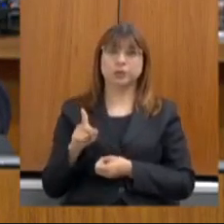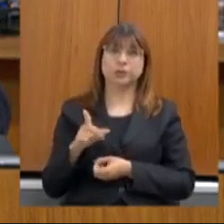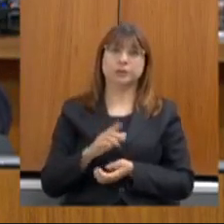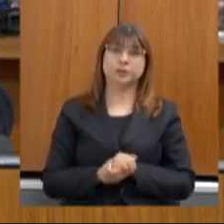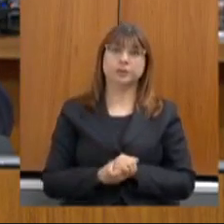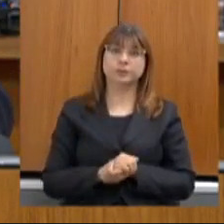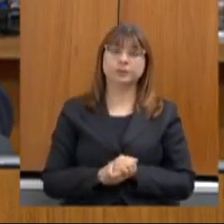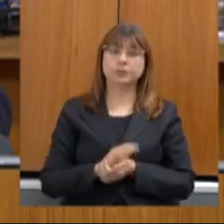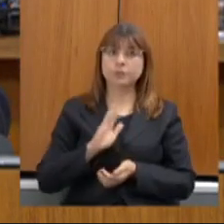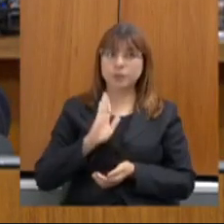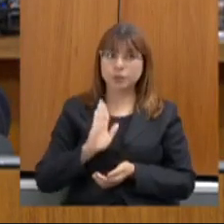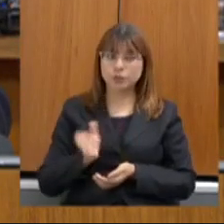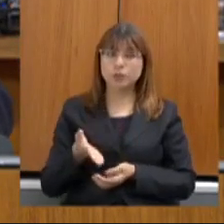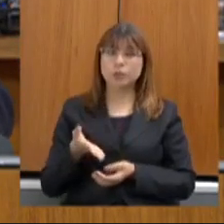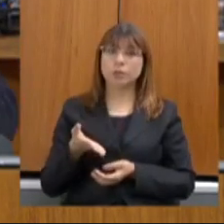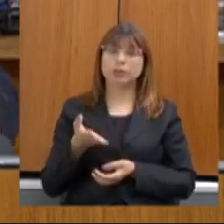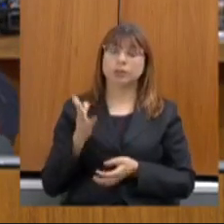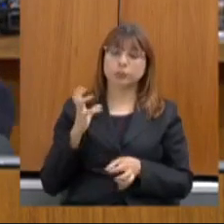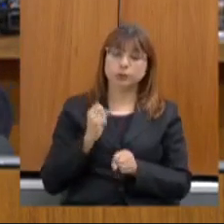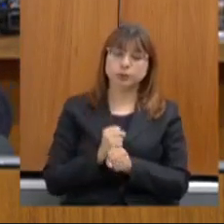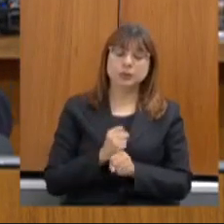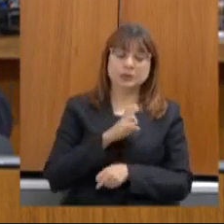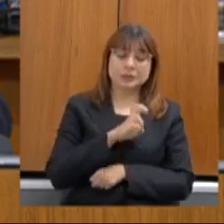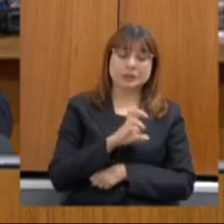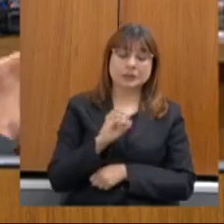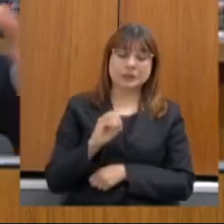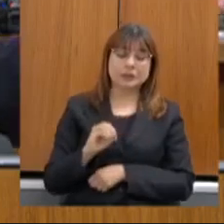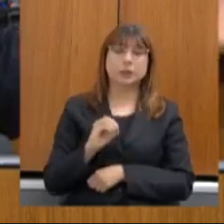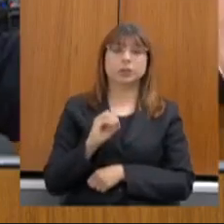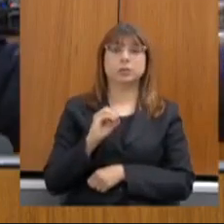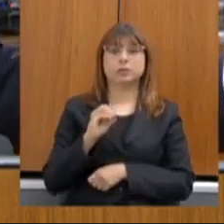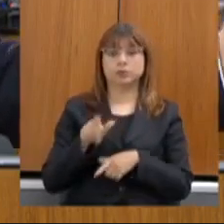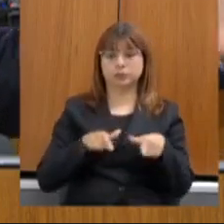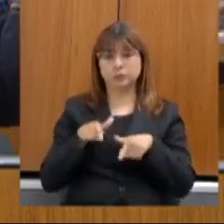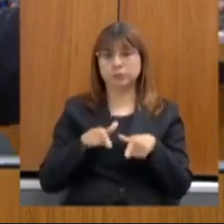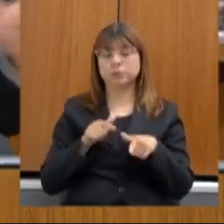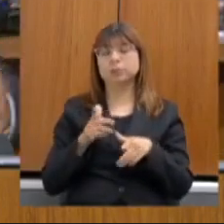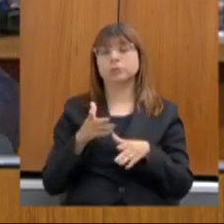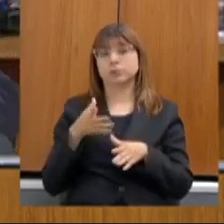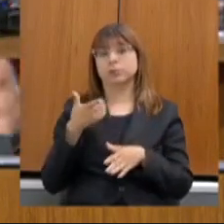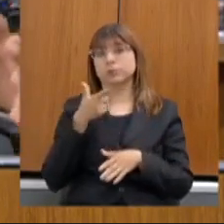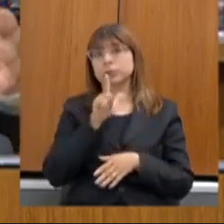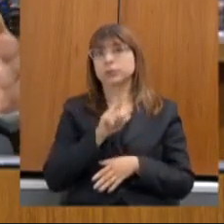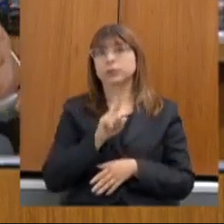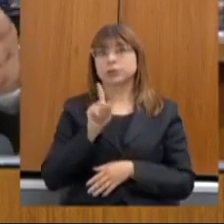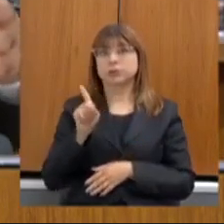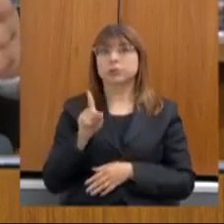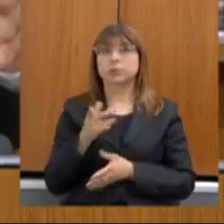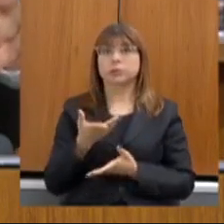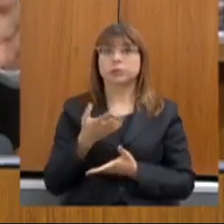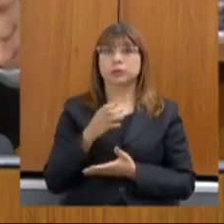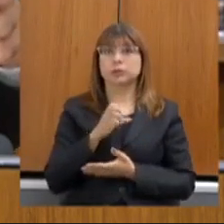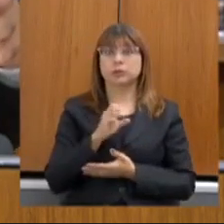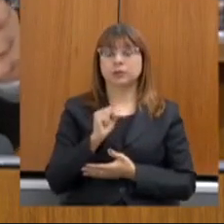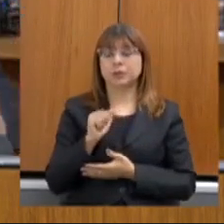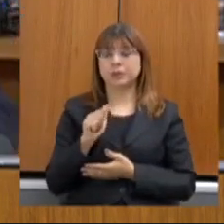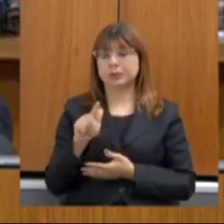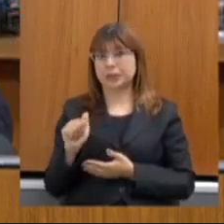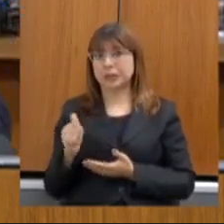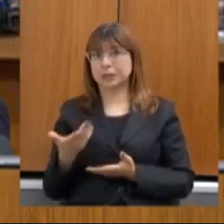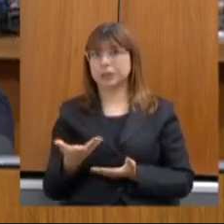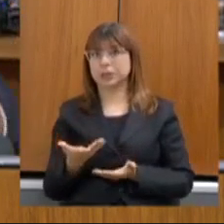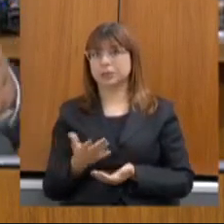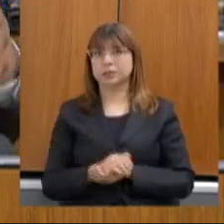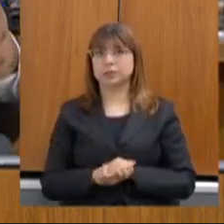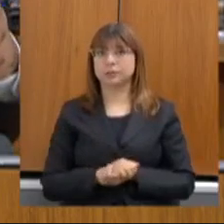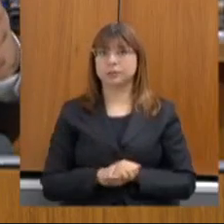é 15 empregos diretos e tá trazendo uma outra a saga Verde